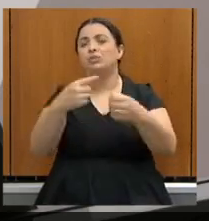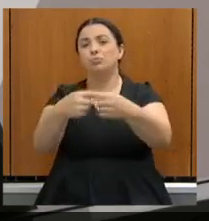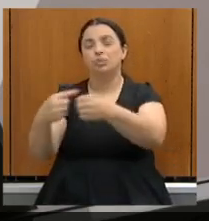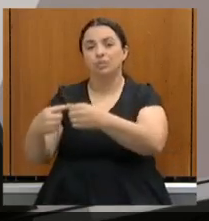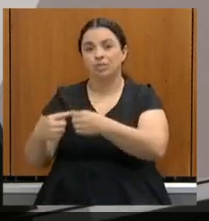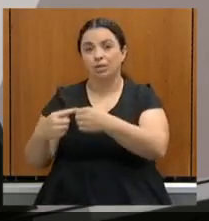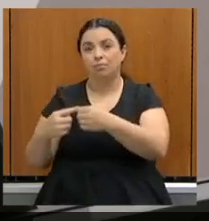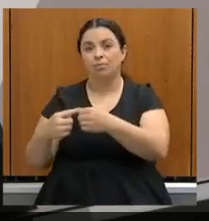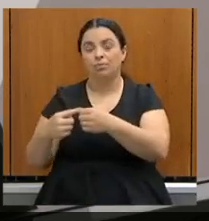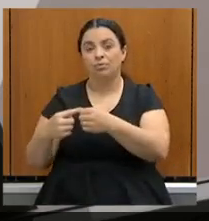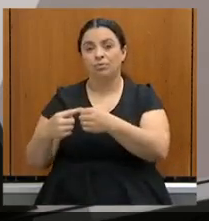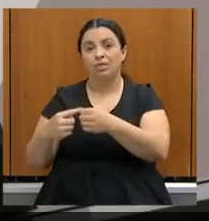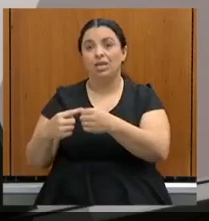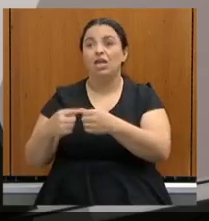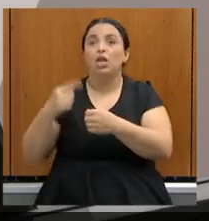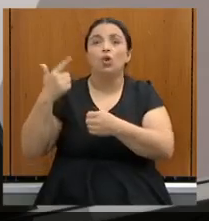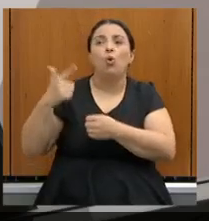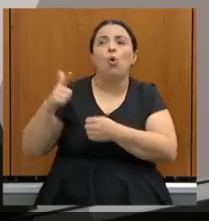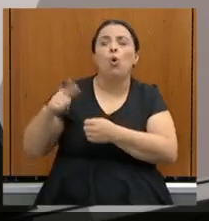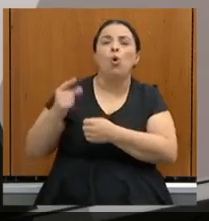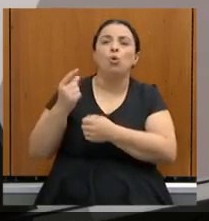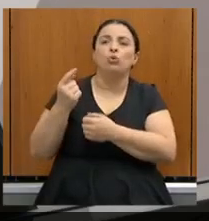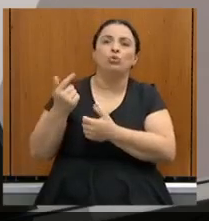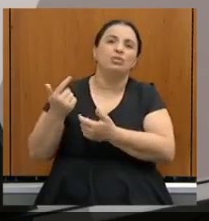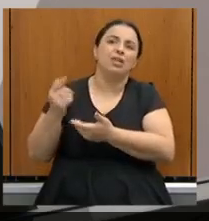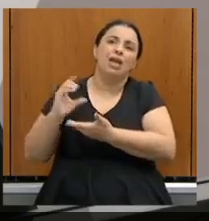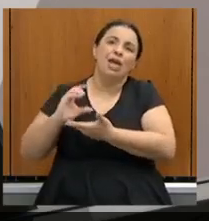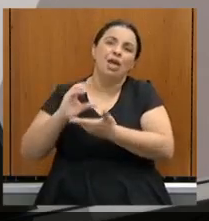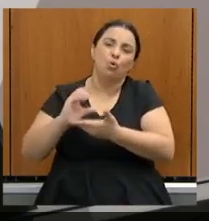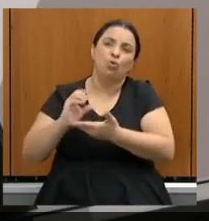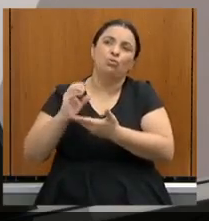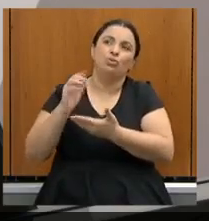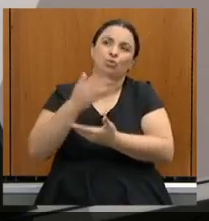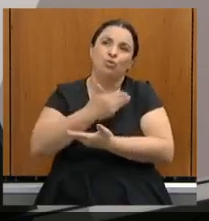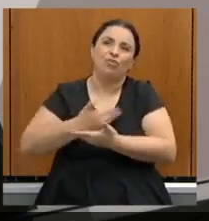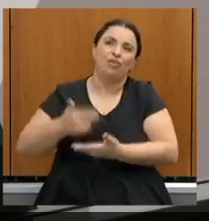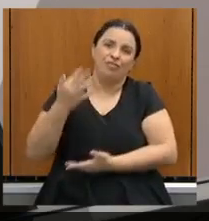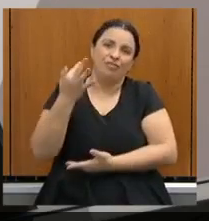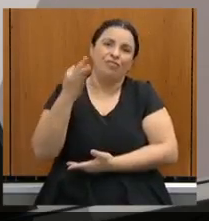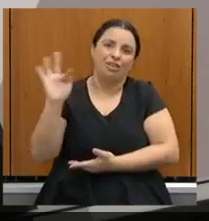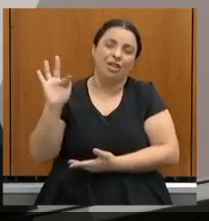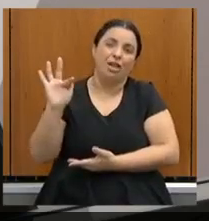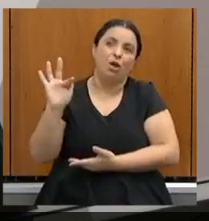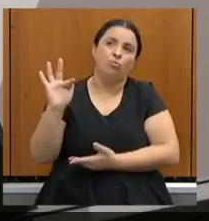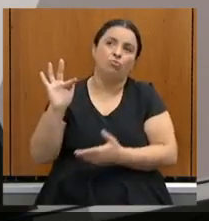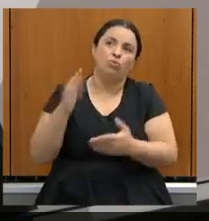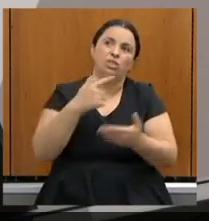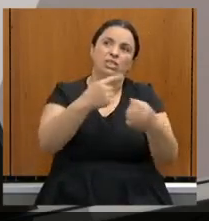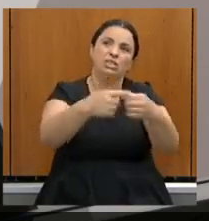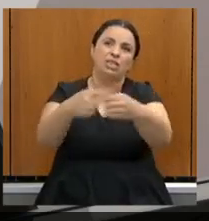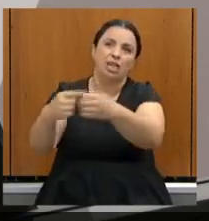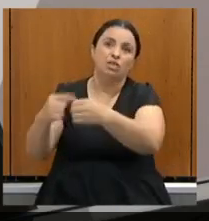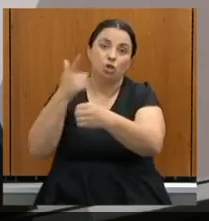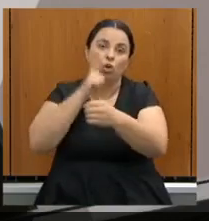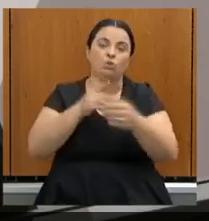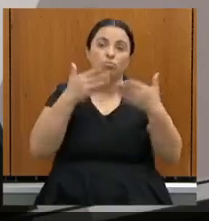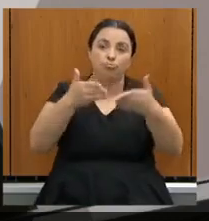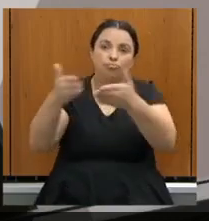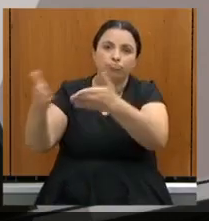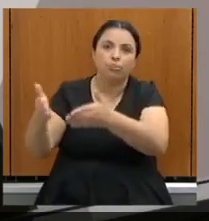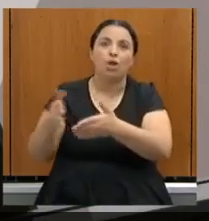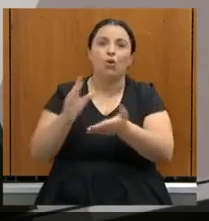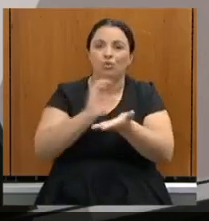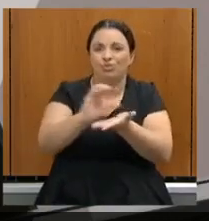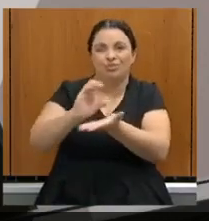recursos oriundos do governo federal. Ainda restam 300 municípios. E aí, o